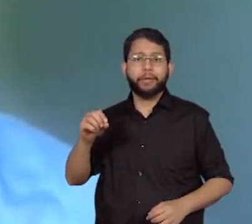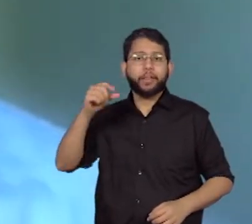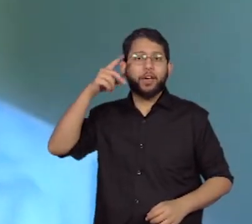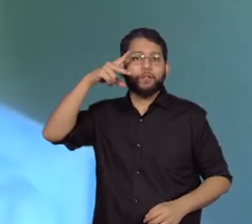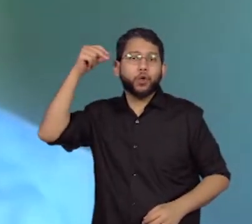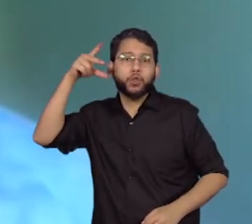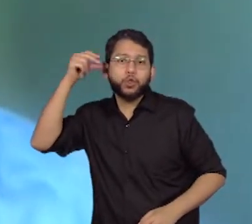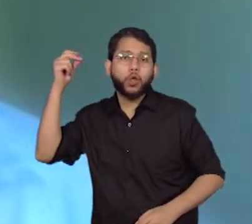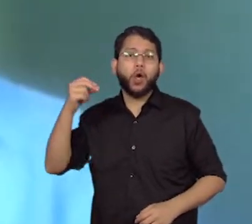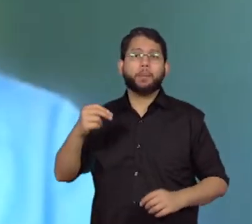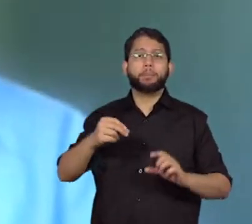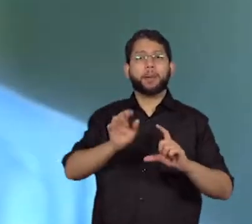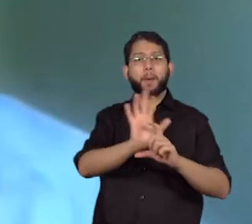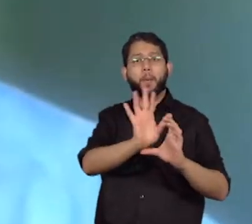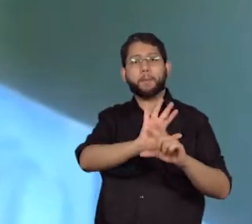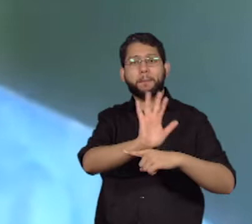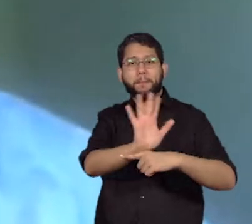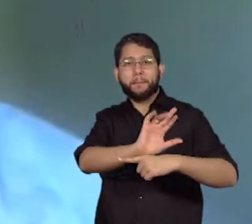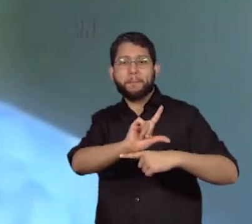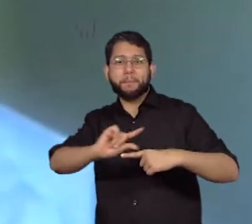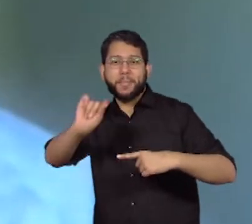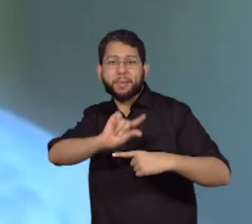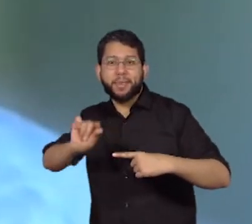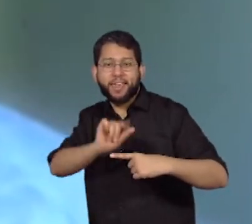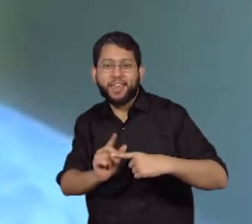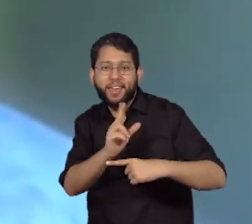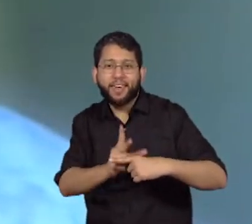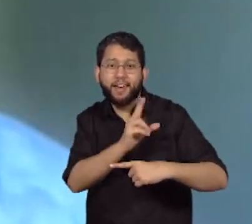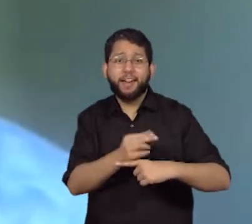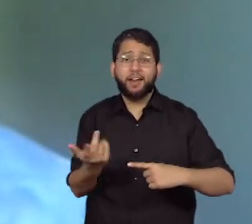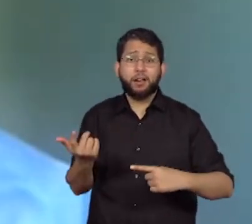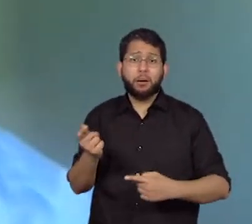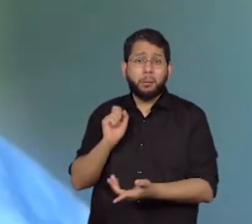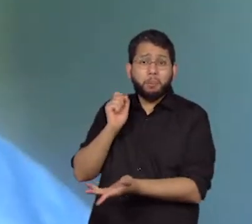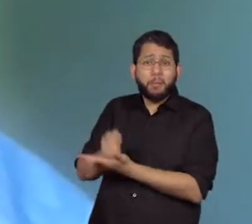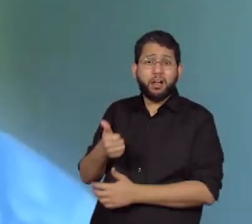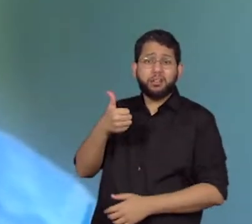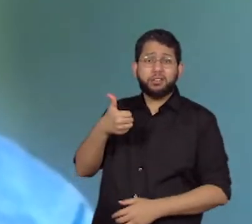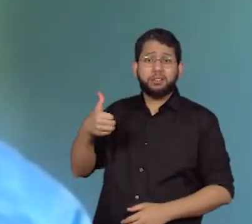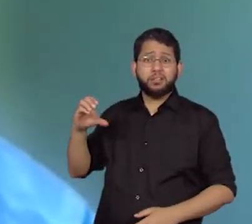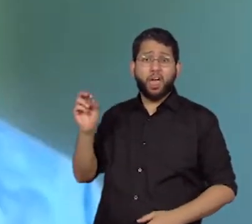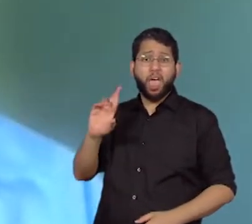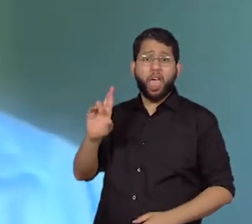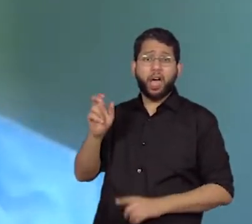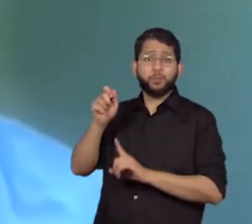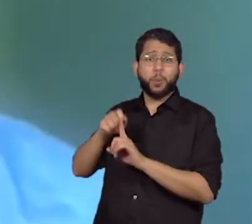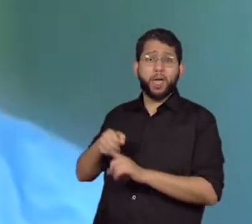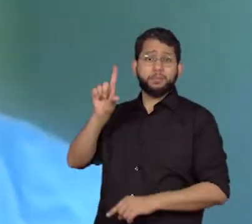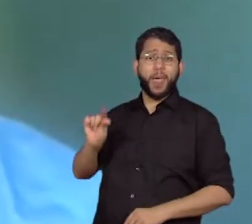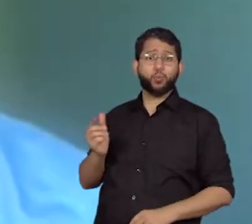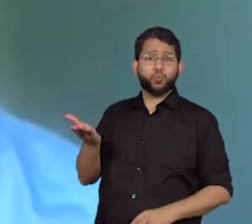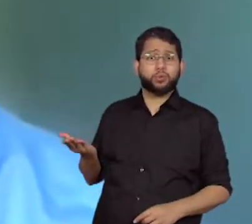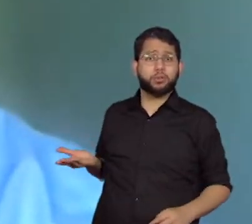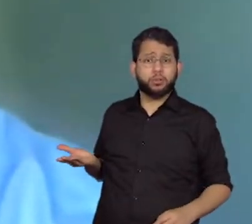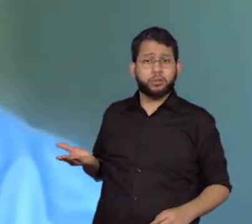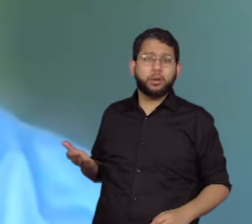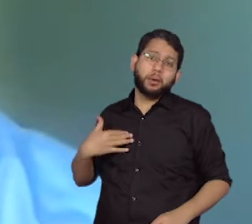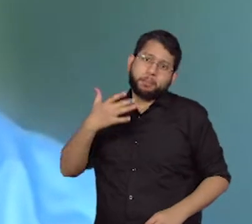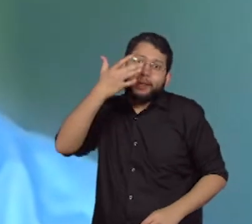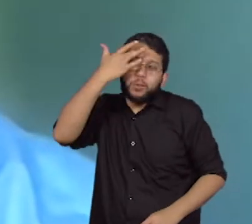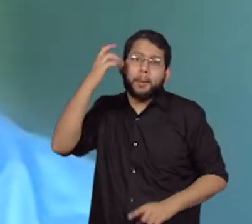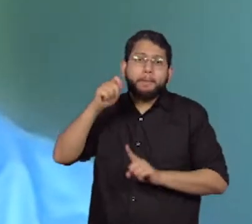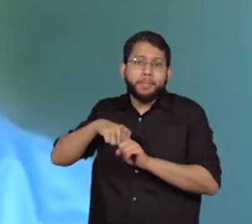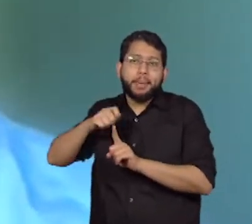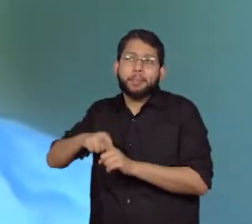uma série de programas de edição, por menos de R$100 por mês. Eu entendo que para muita gente talvez seja um investimento